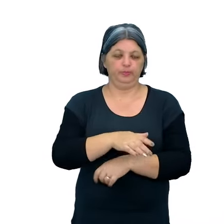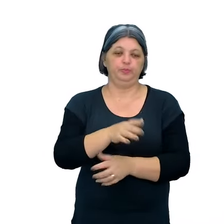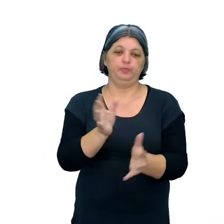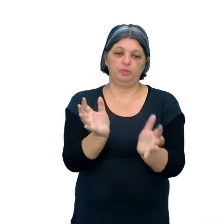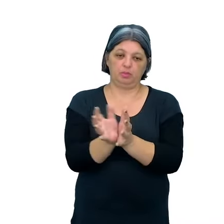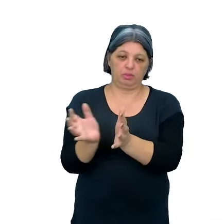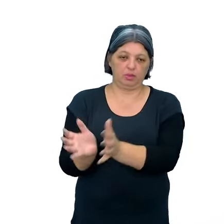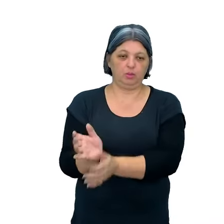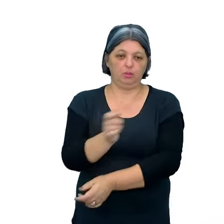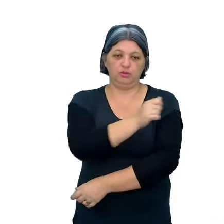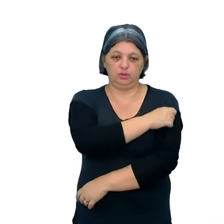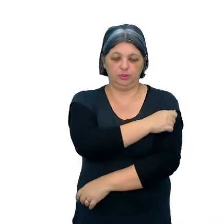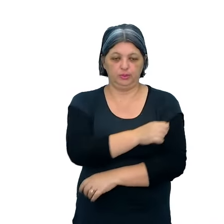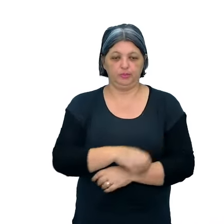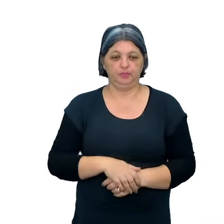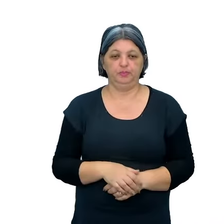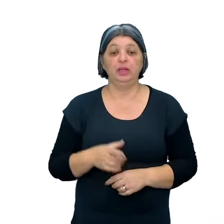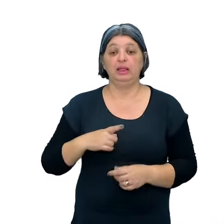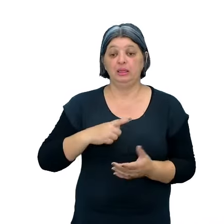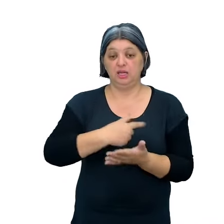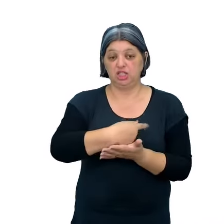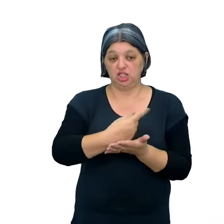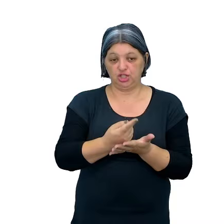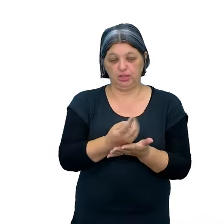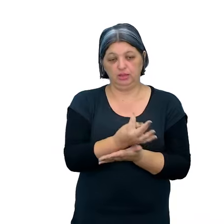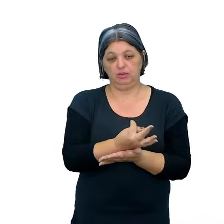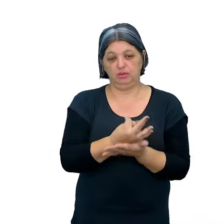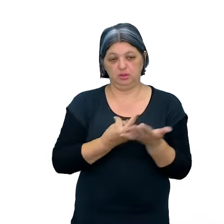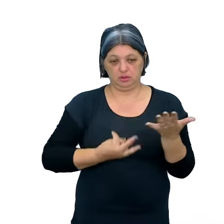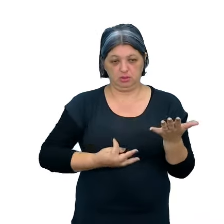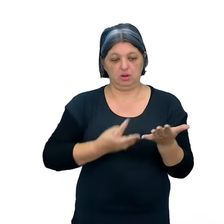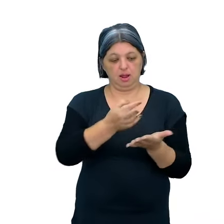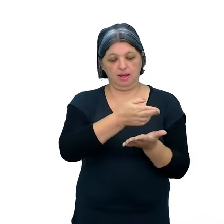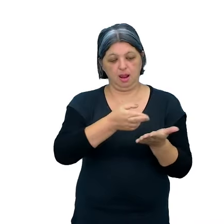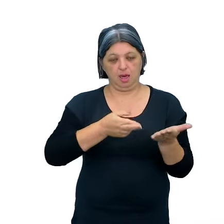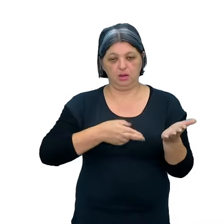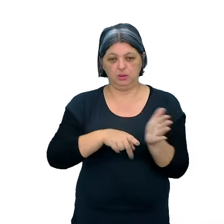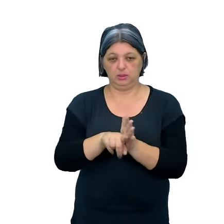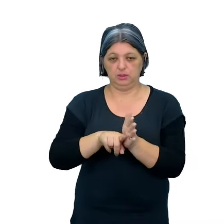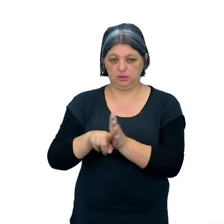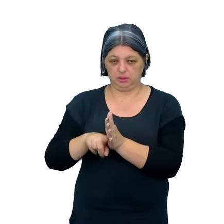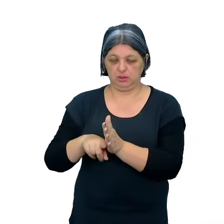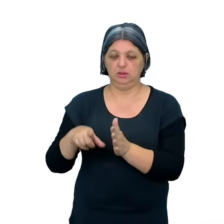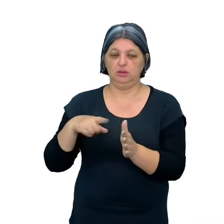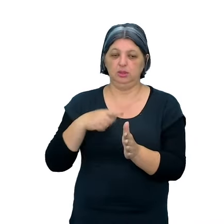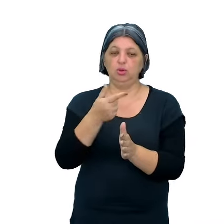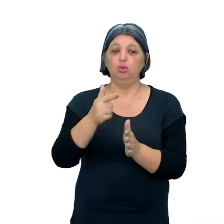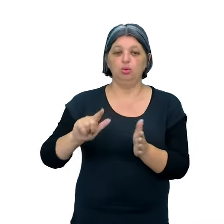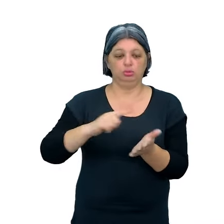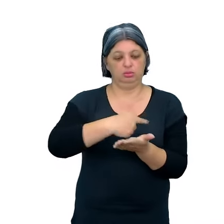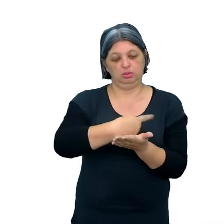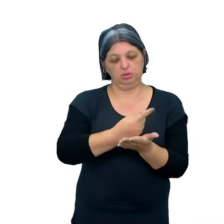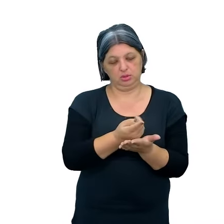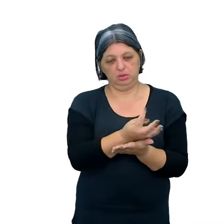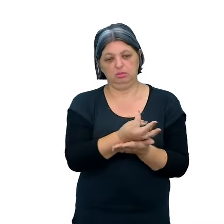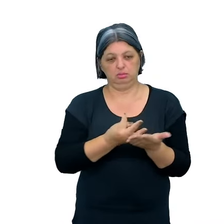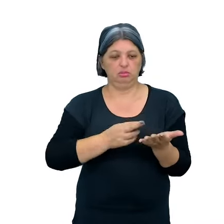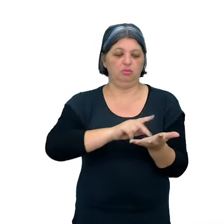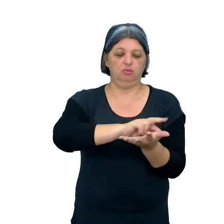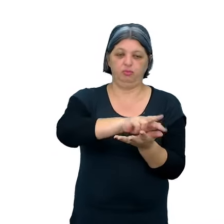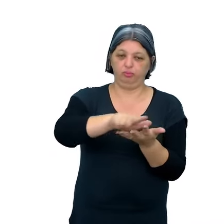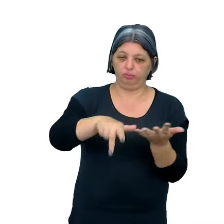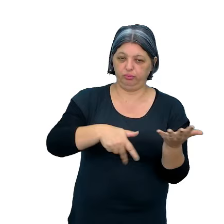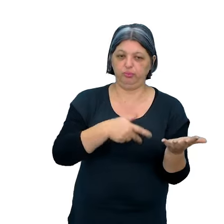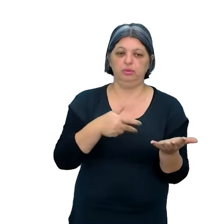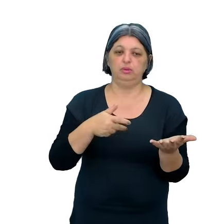portanto, além de ter esse gênero textual, relatório de pesquisas, haverá também outros gêneros que são multimodais